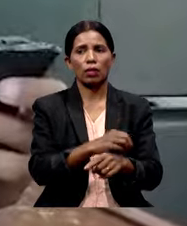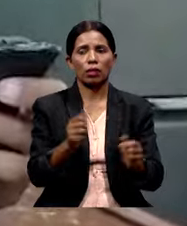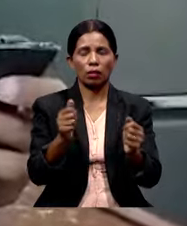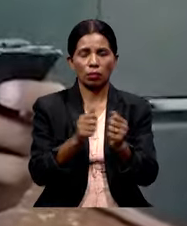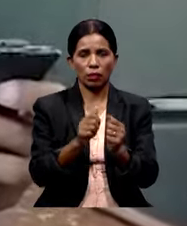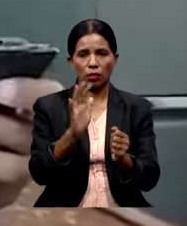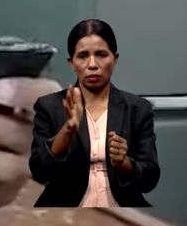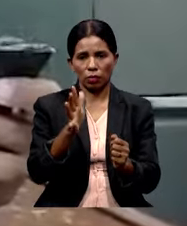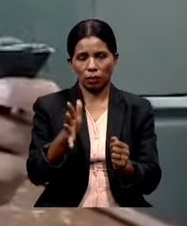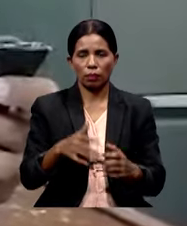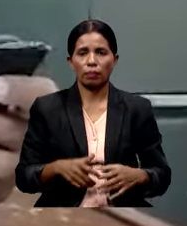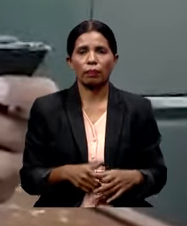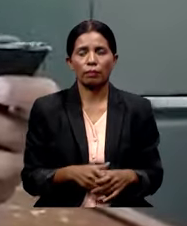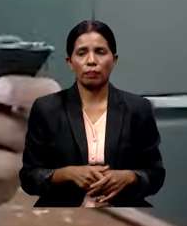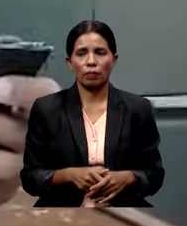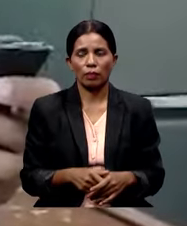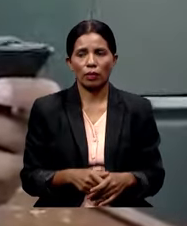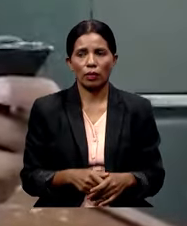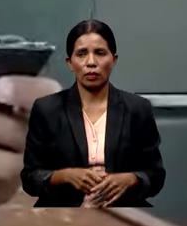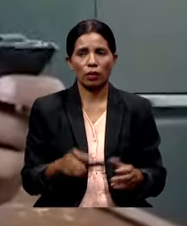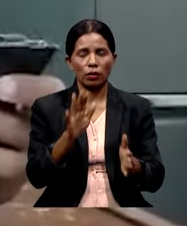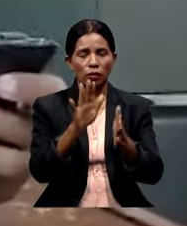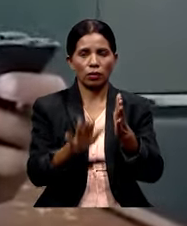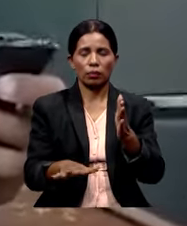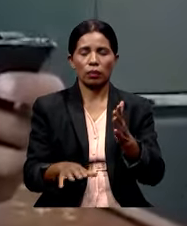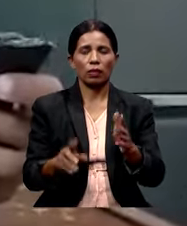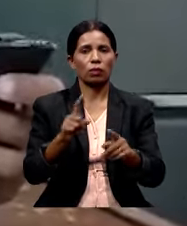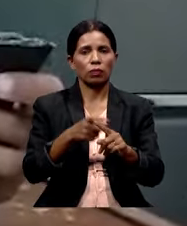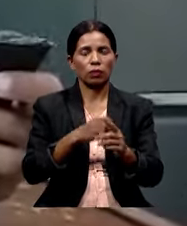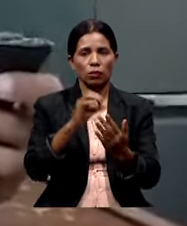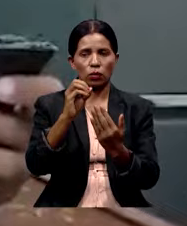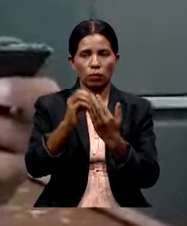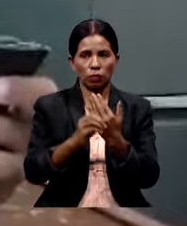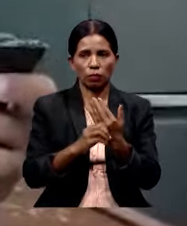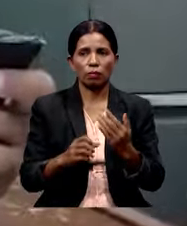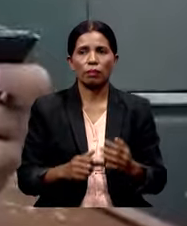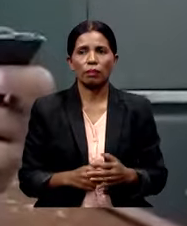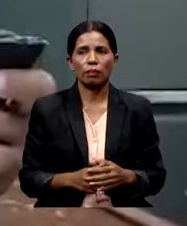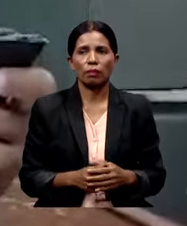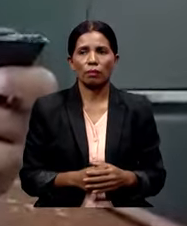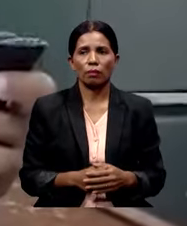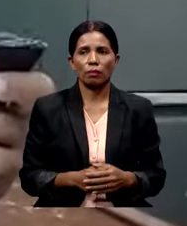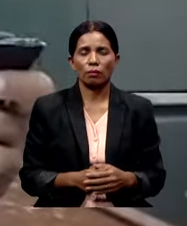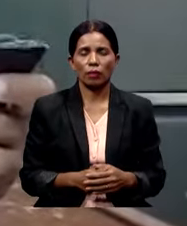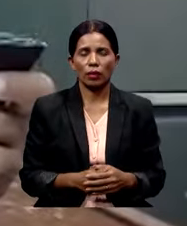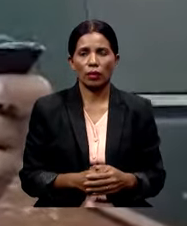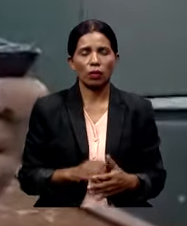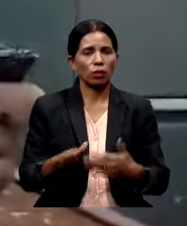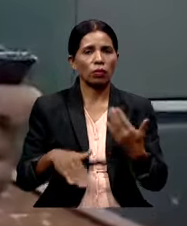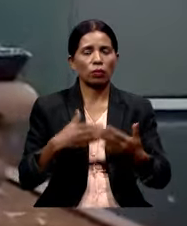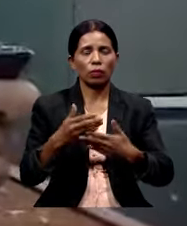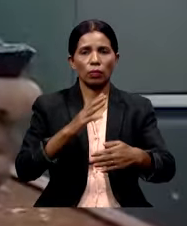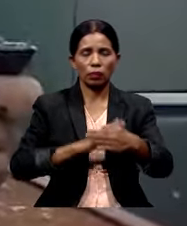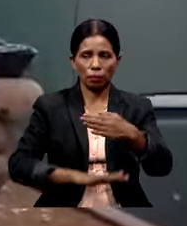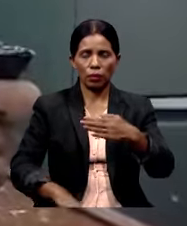50 e menos lima ia fulan outubro ia mos total partos ne ita